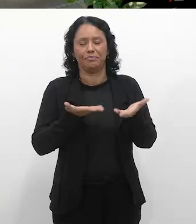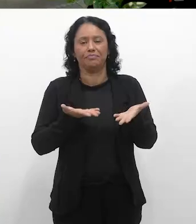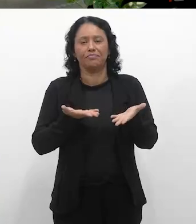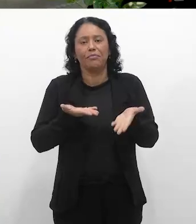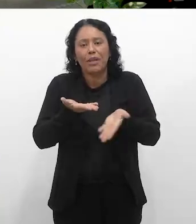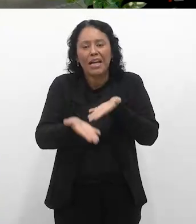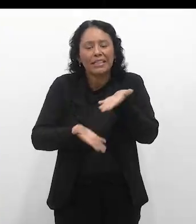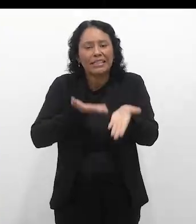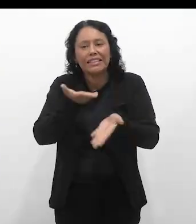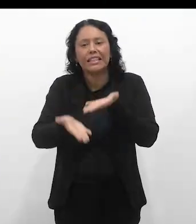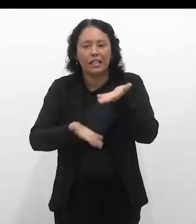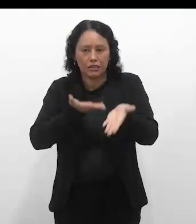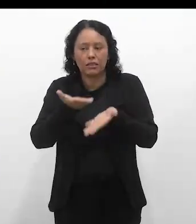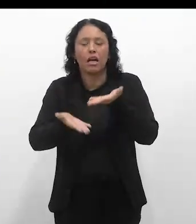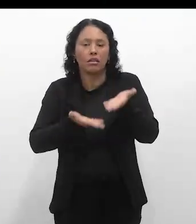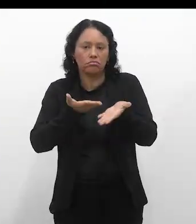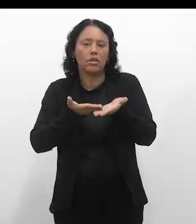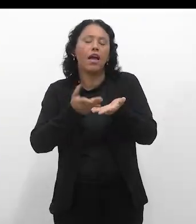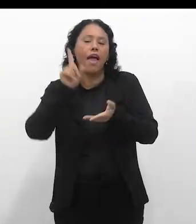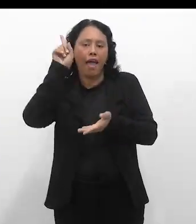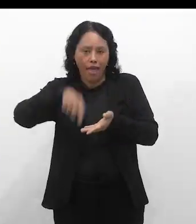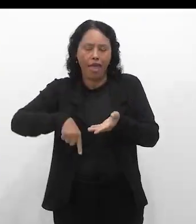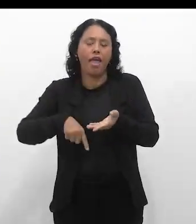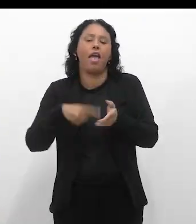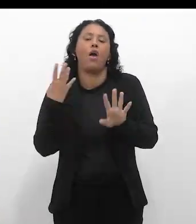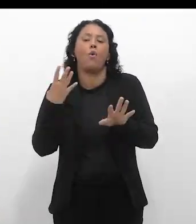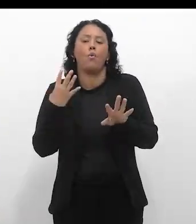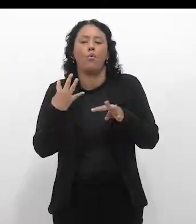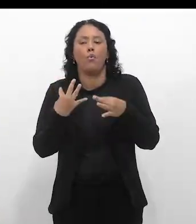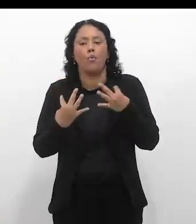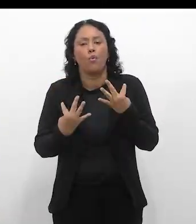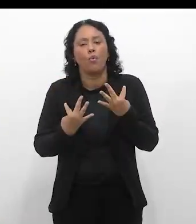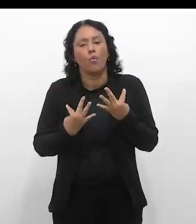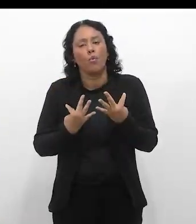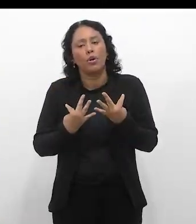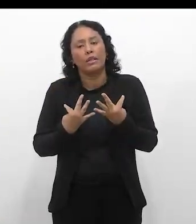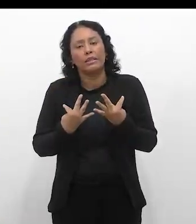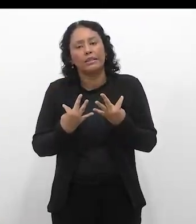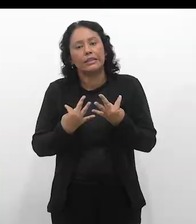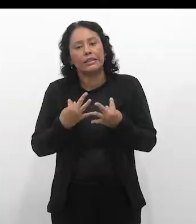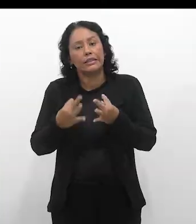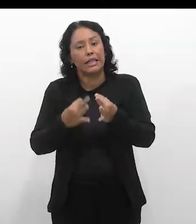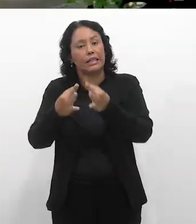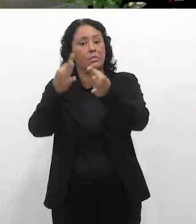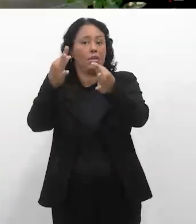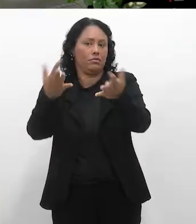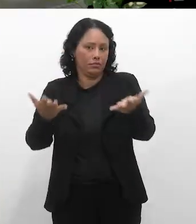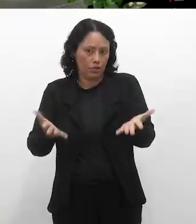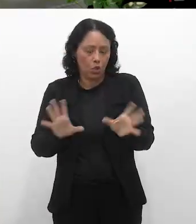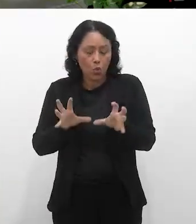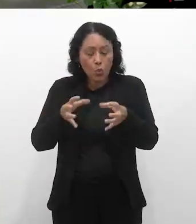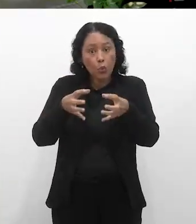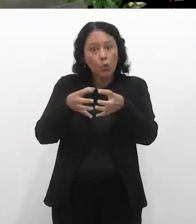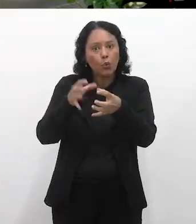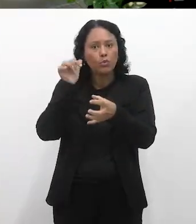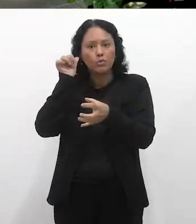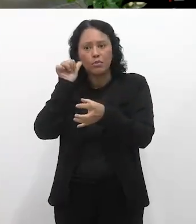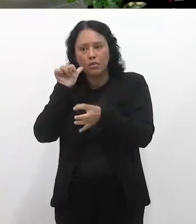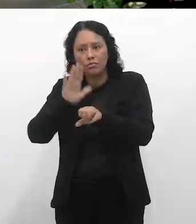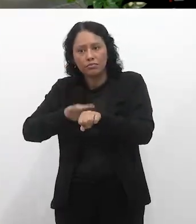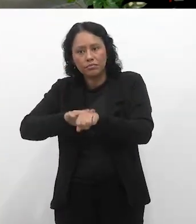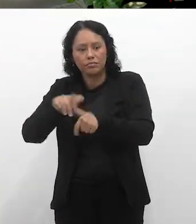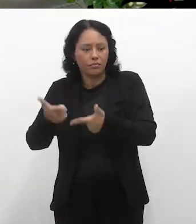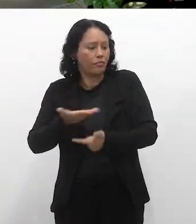Tratar a terapia é uma parte do tratamento. Mas essa troca de conhecimento dos grupos e do que elas